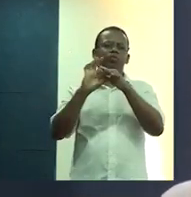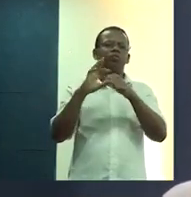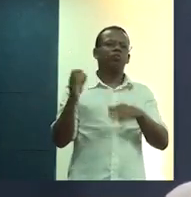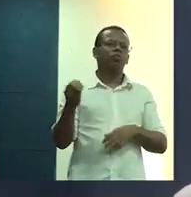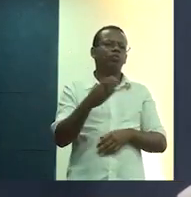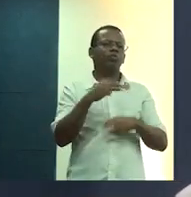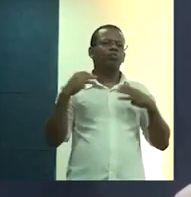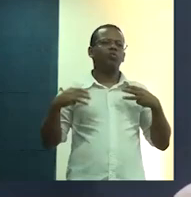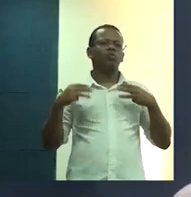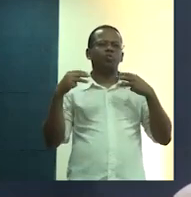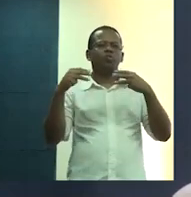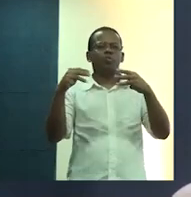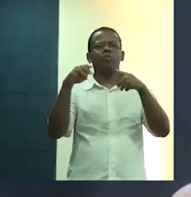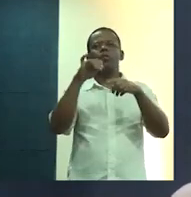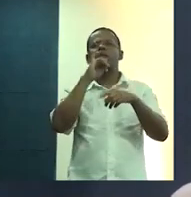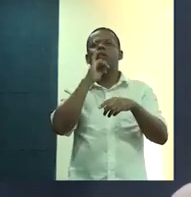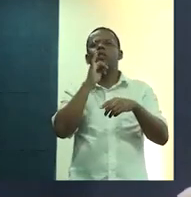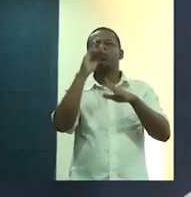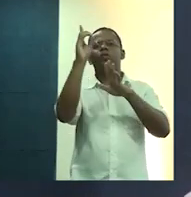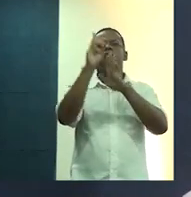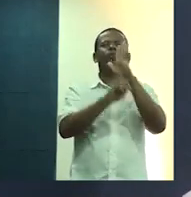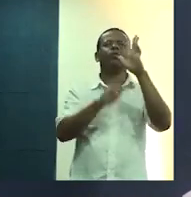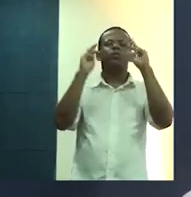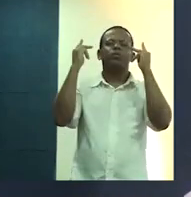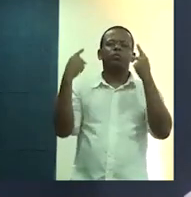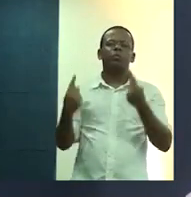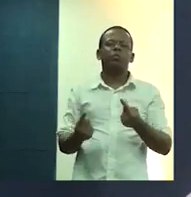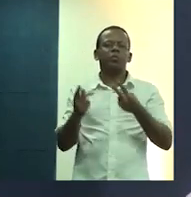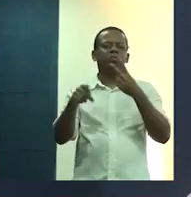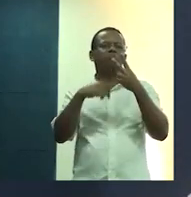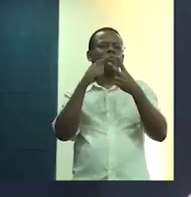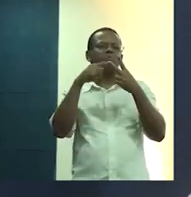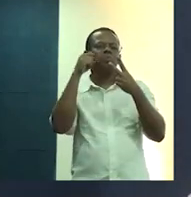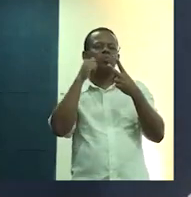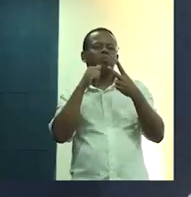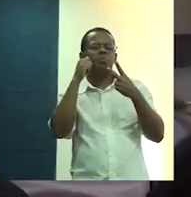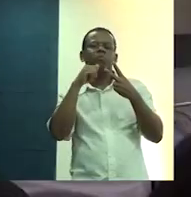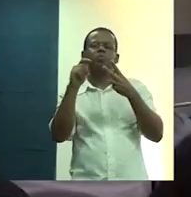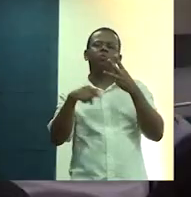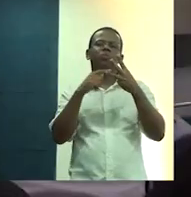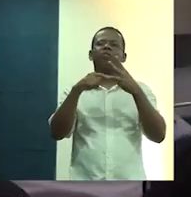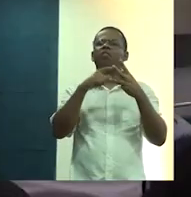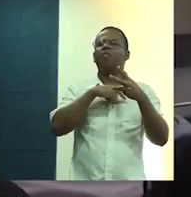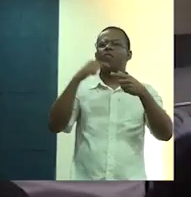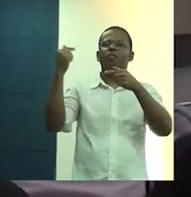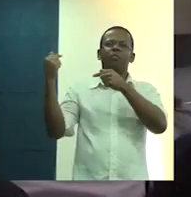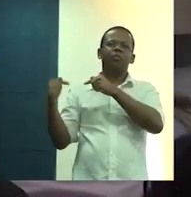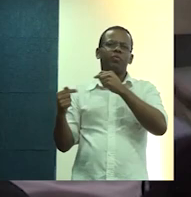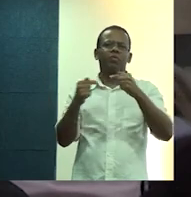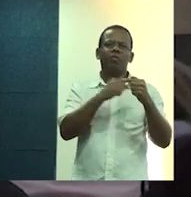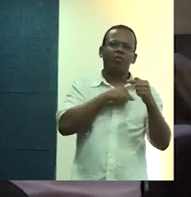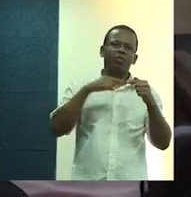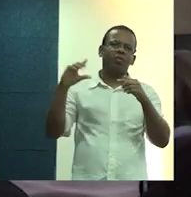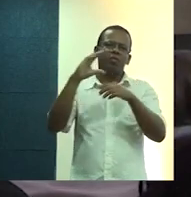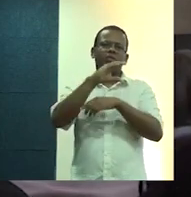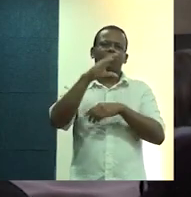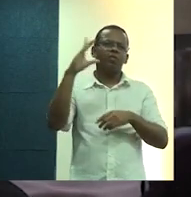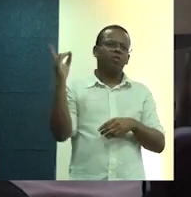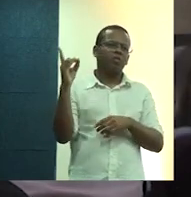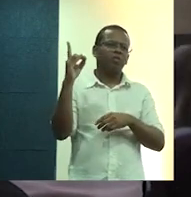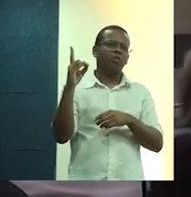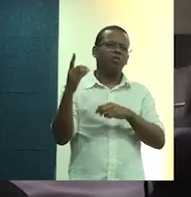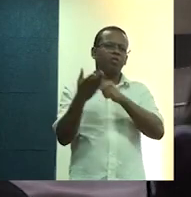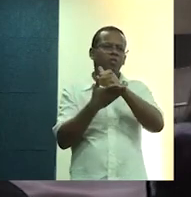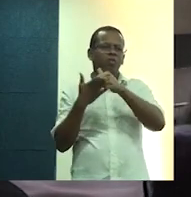novos ministérios como por exemplo Direitos Humanos igualdade racial mulheres que tem políticas transversais e que a gente quer atuar de maneira coordenada quando da